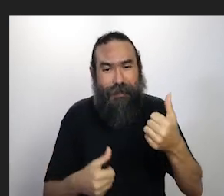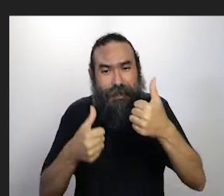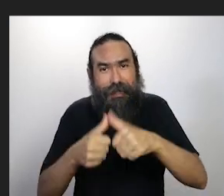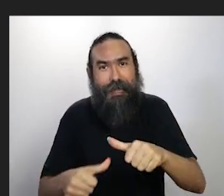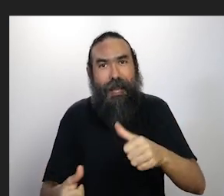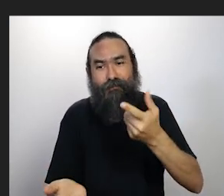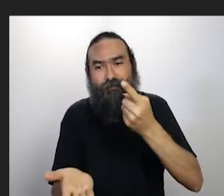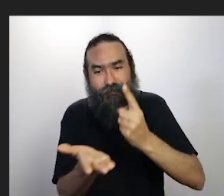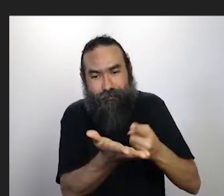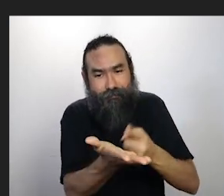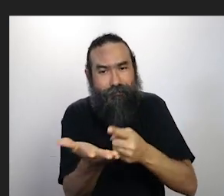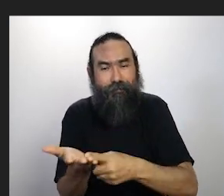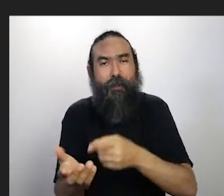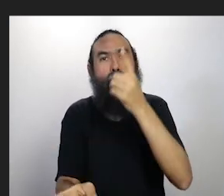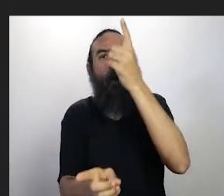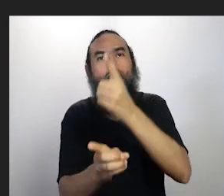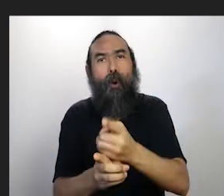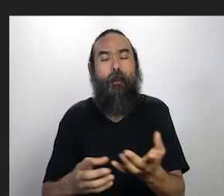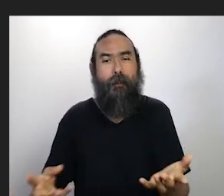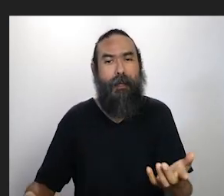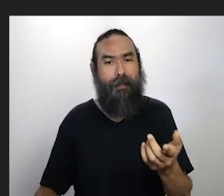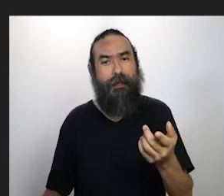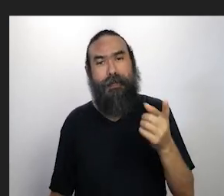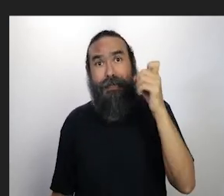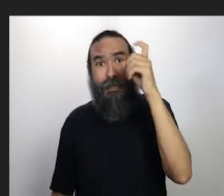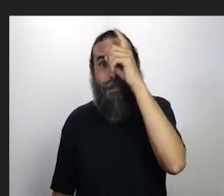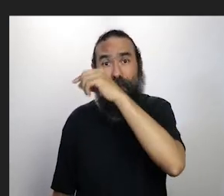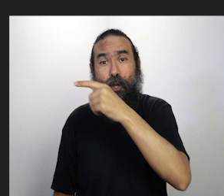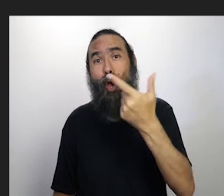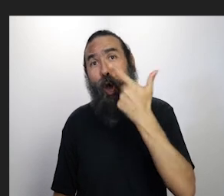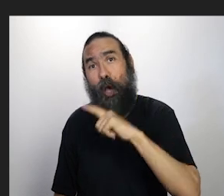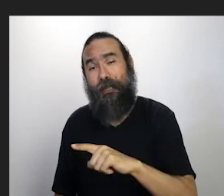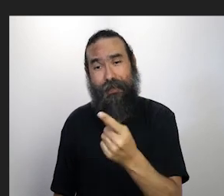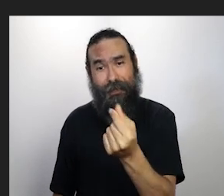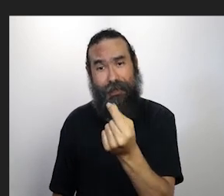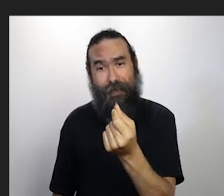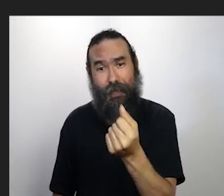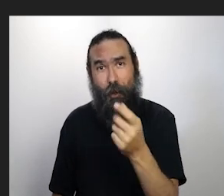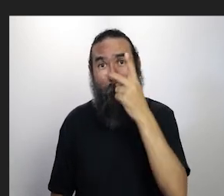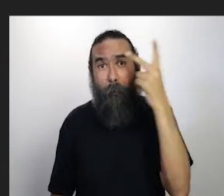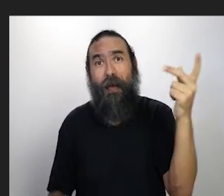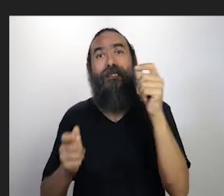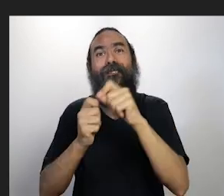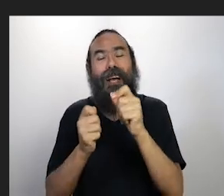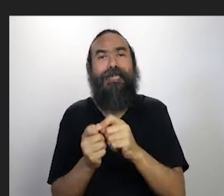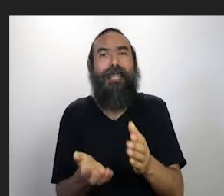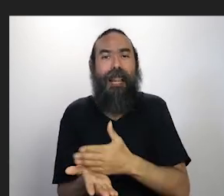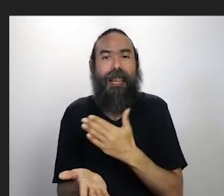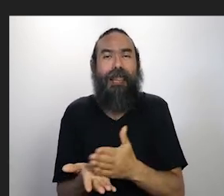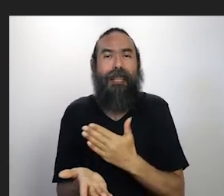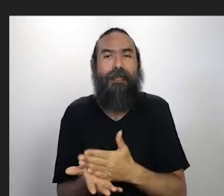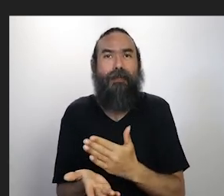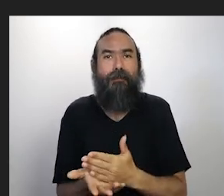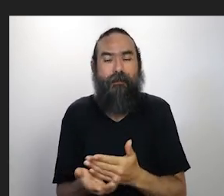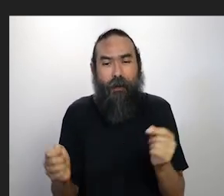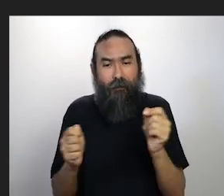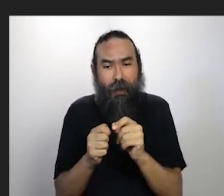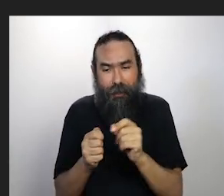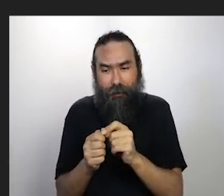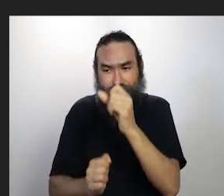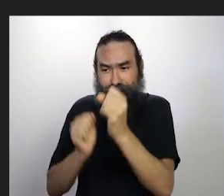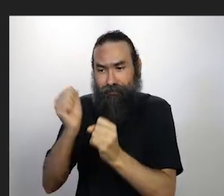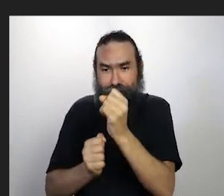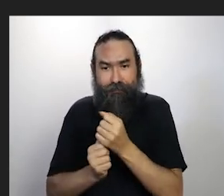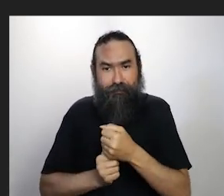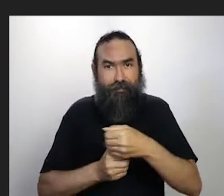financiamento coletivo, e aí seria um pouco complexo conseguir levantar um orçamento para editar um livro e